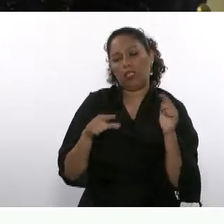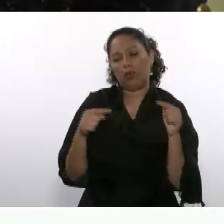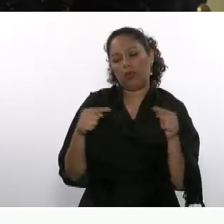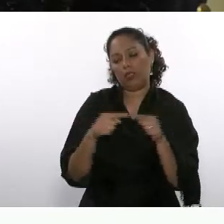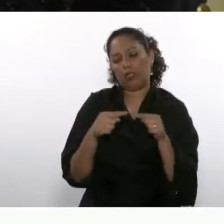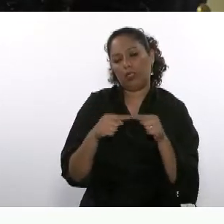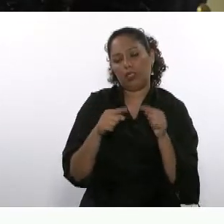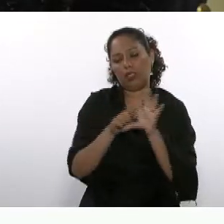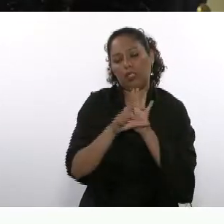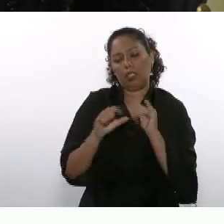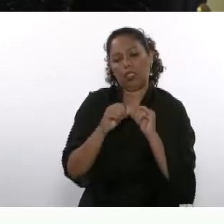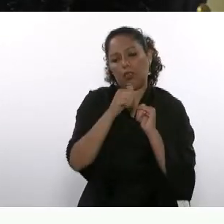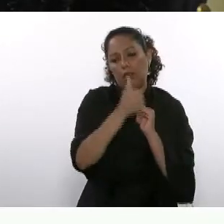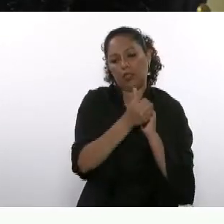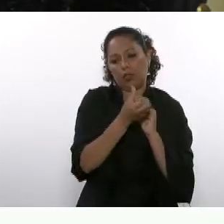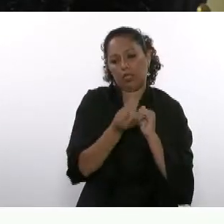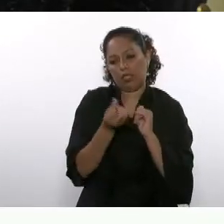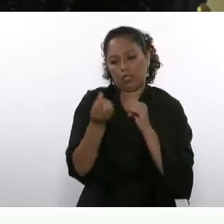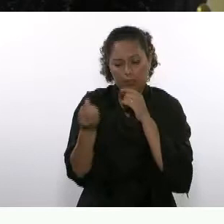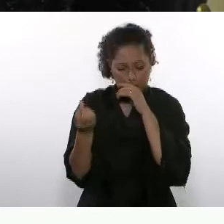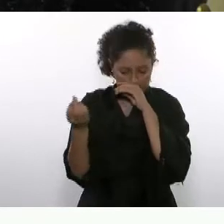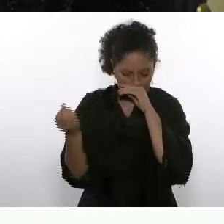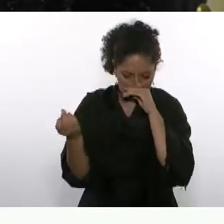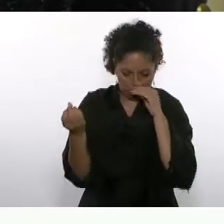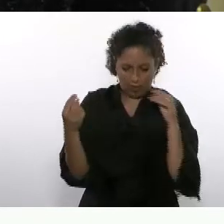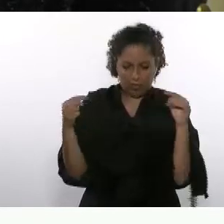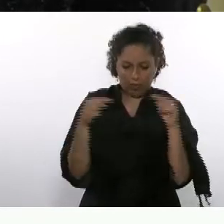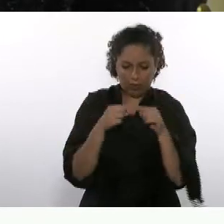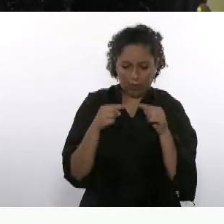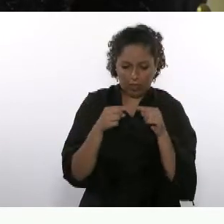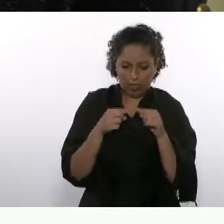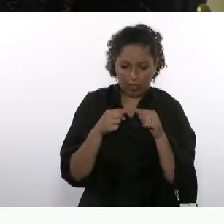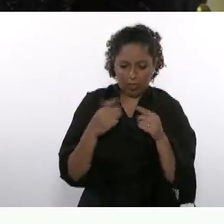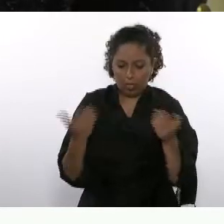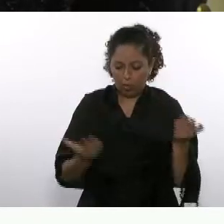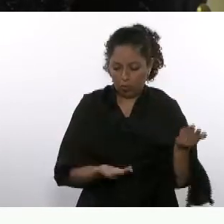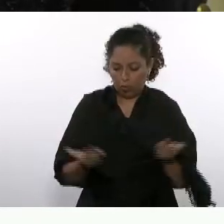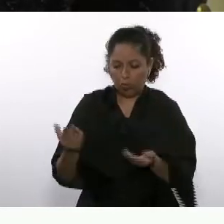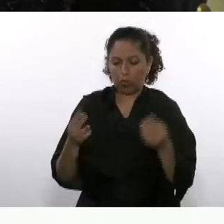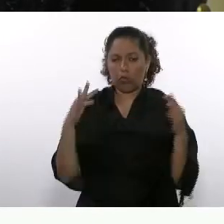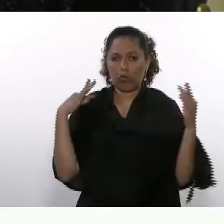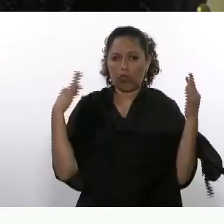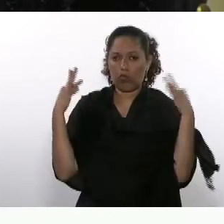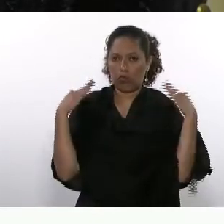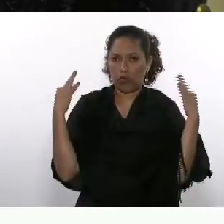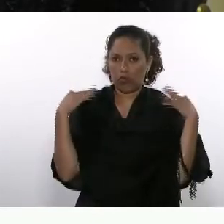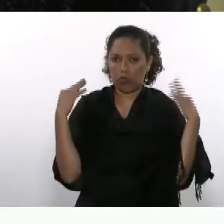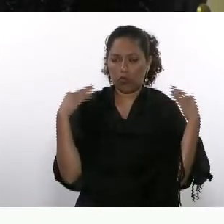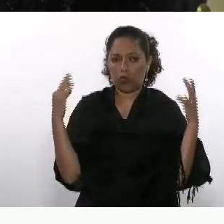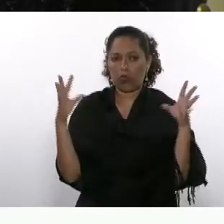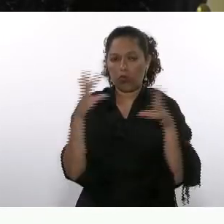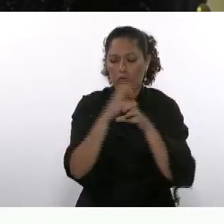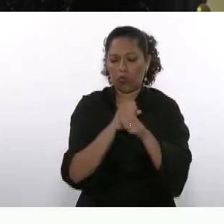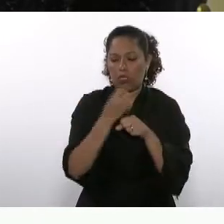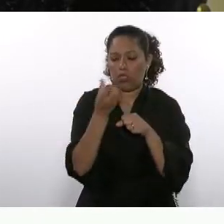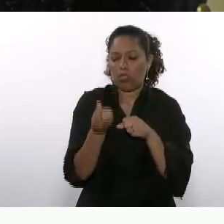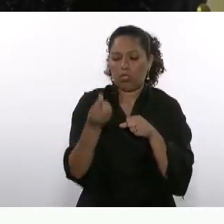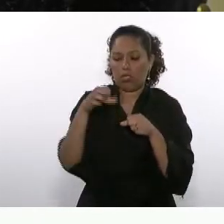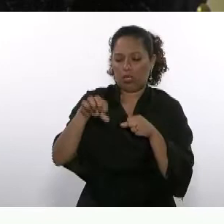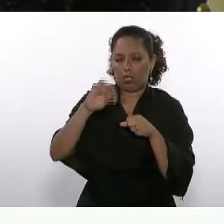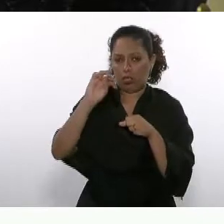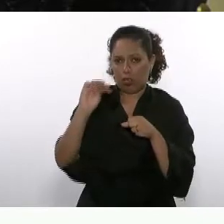1666, que é fortalecimento institucional do setor turístico, com uma previsão de 69 milhões.